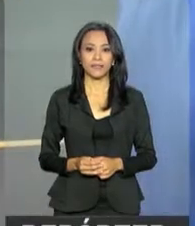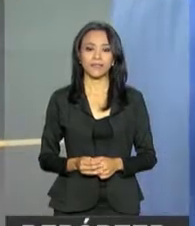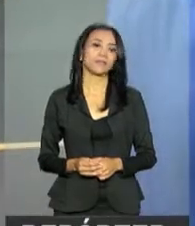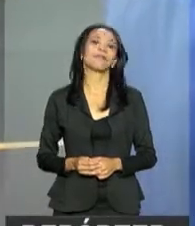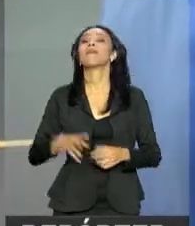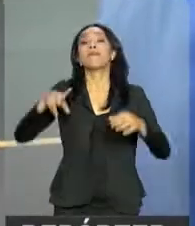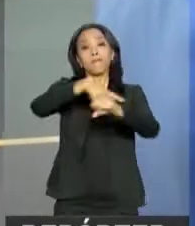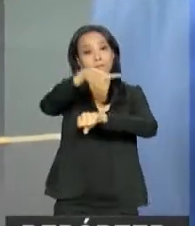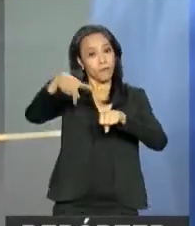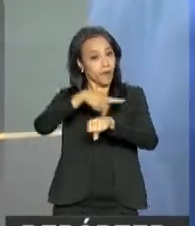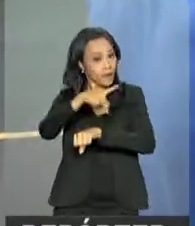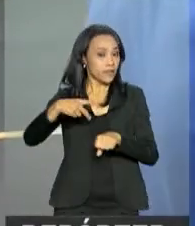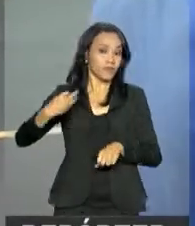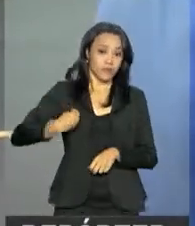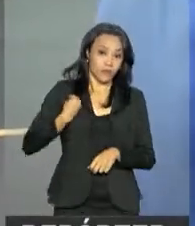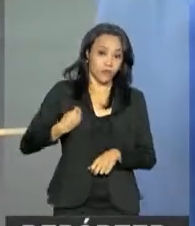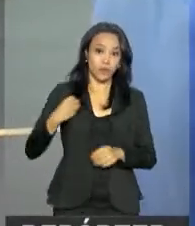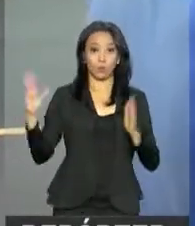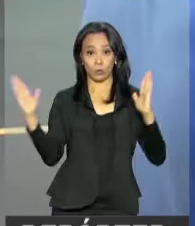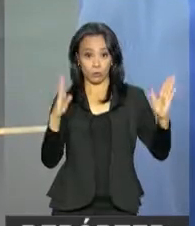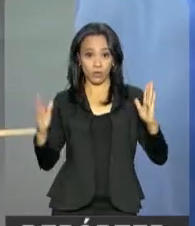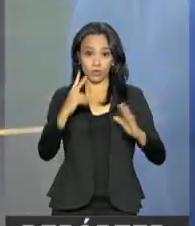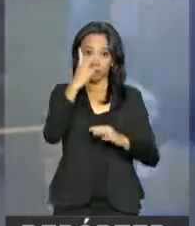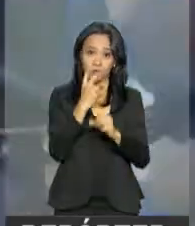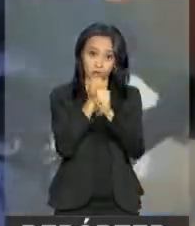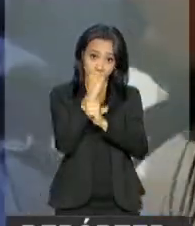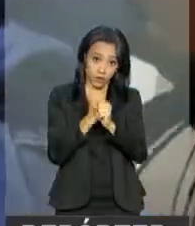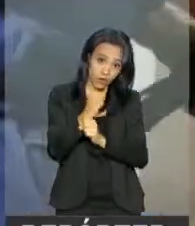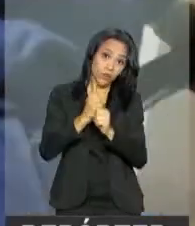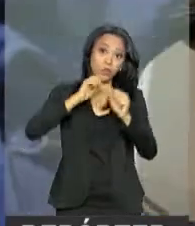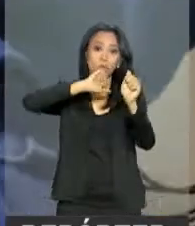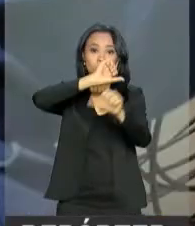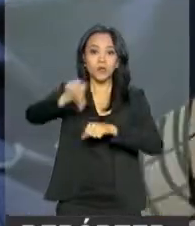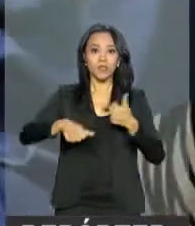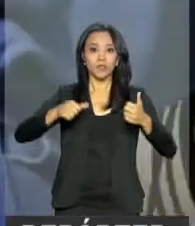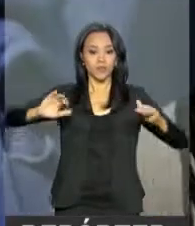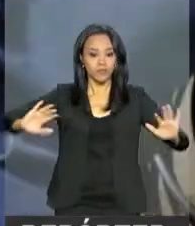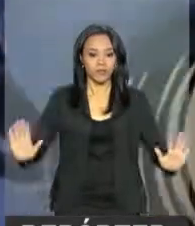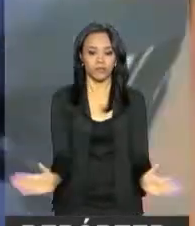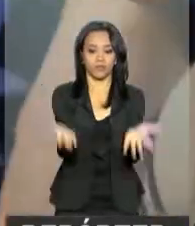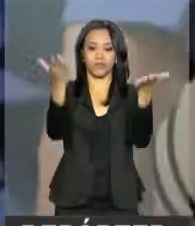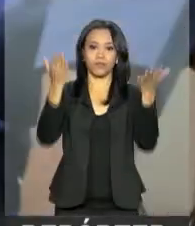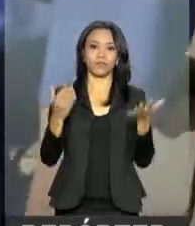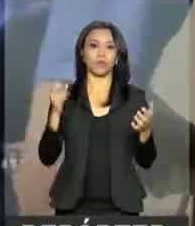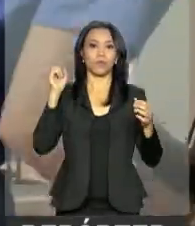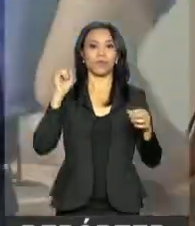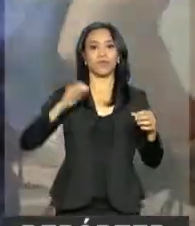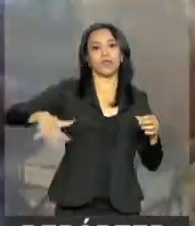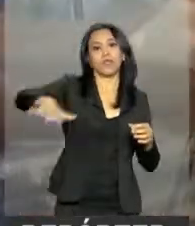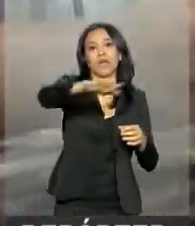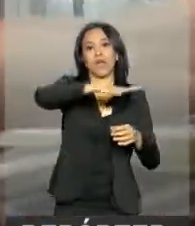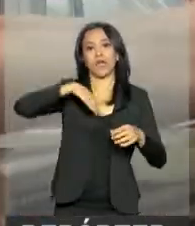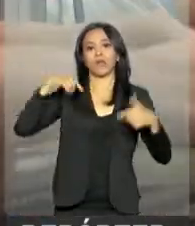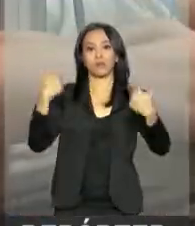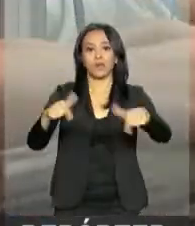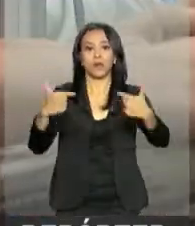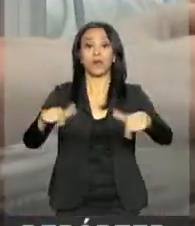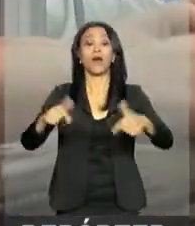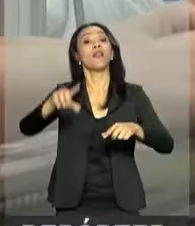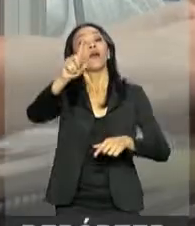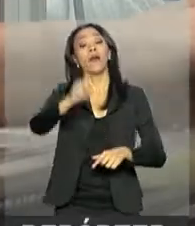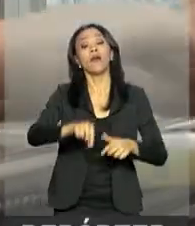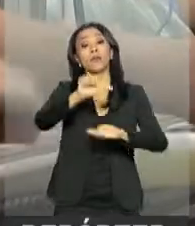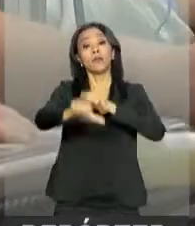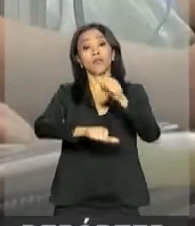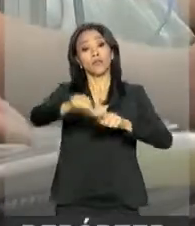O país viveu nos últimos 2 anos mudanças que deram um novo fôlego ao mercado de trabalho. É o caso da modernização das